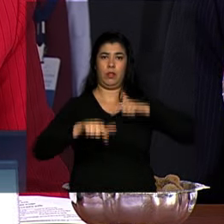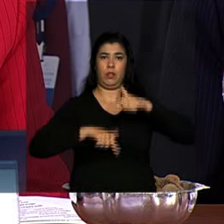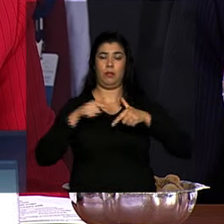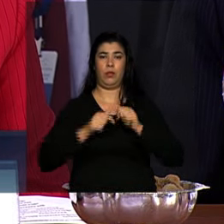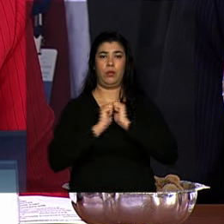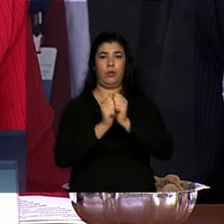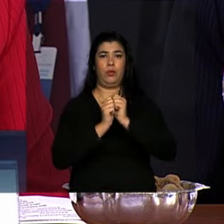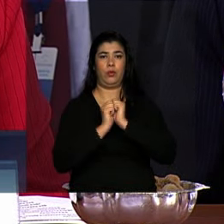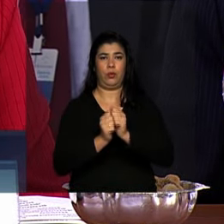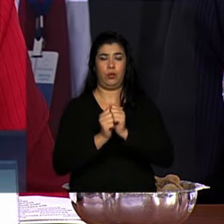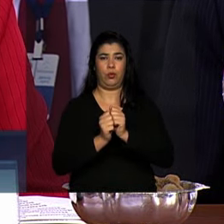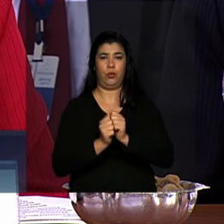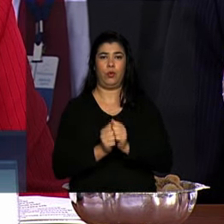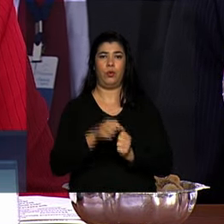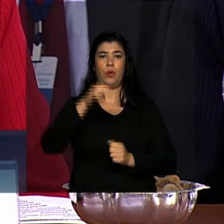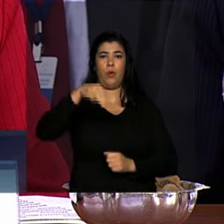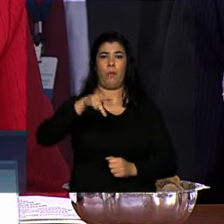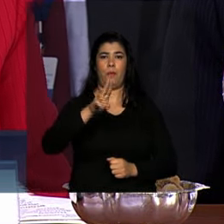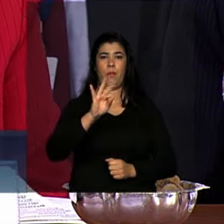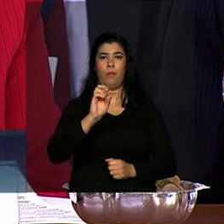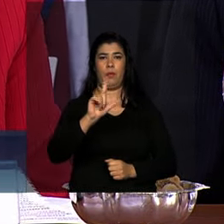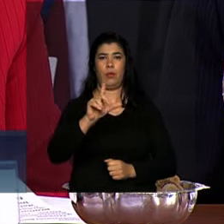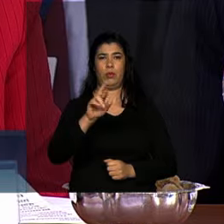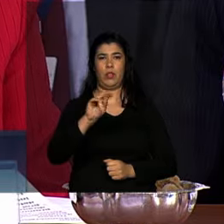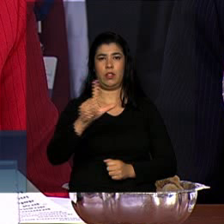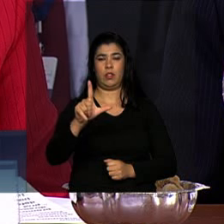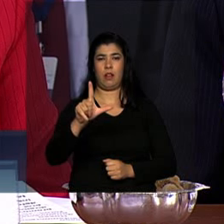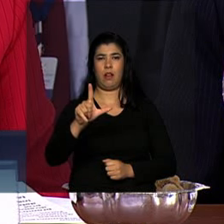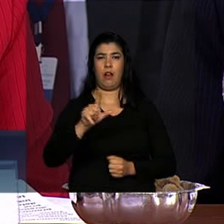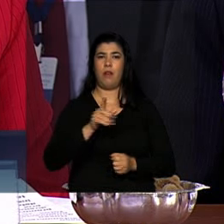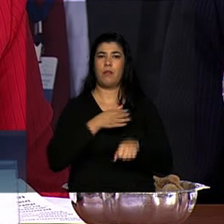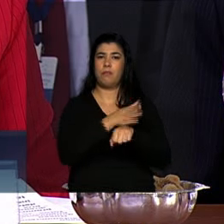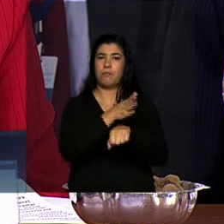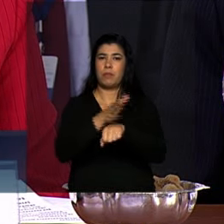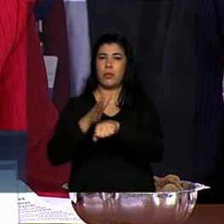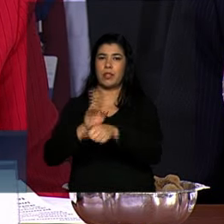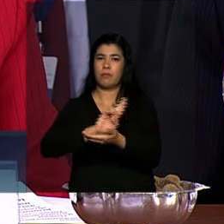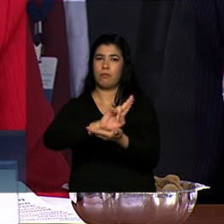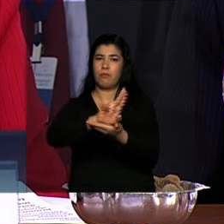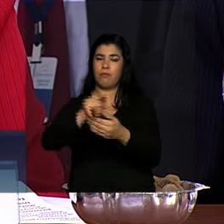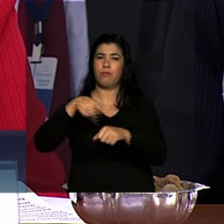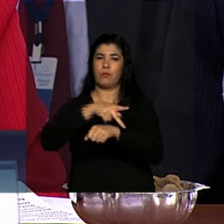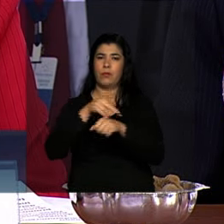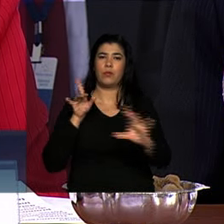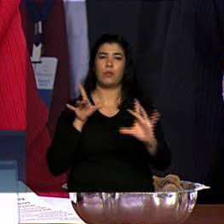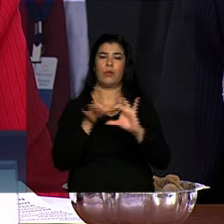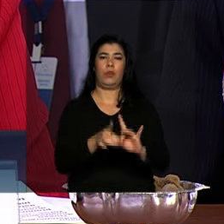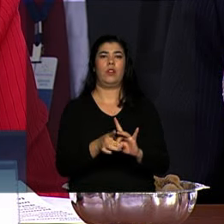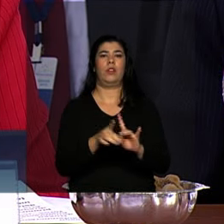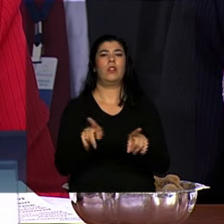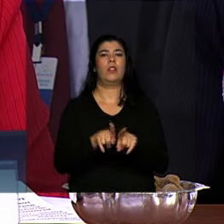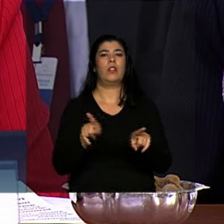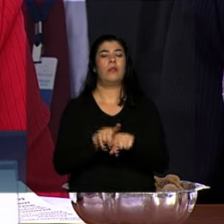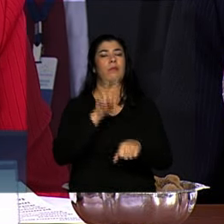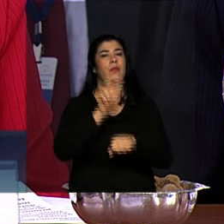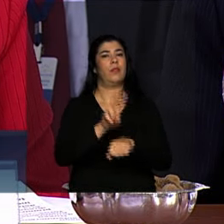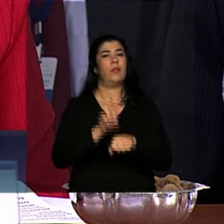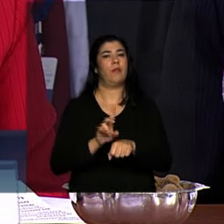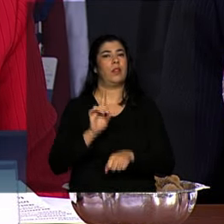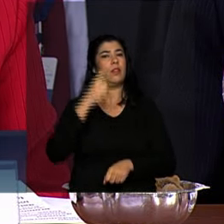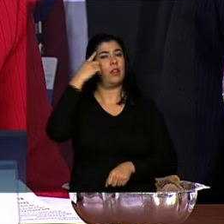em prol do multilateralismo. E defendemos a democratização das instituições de governança